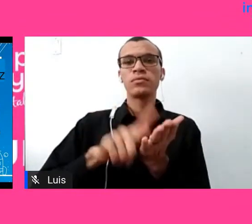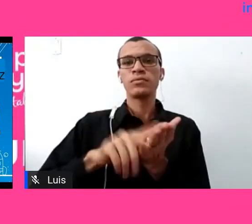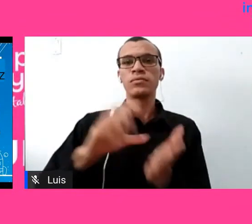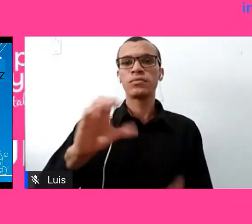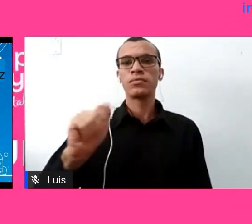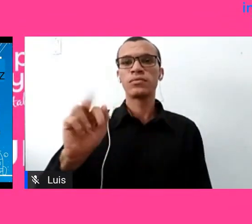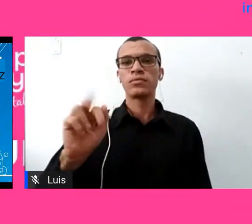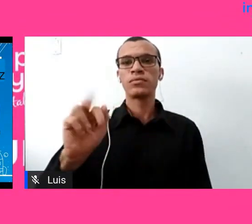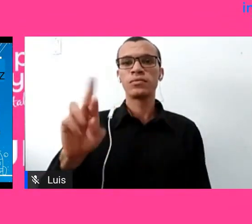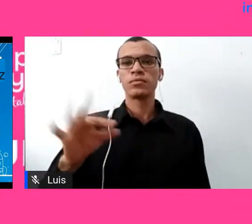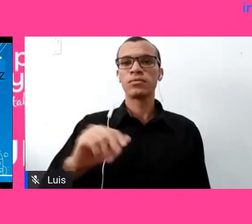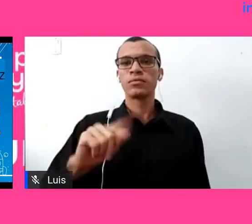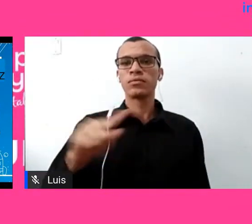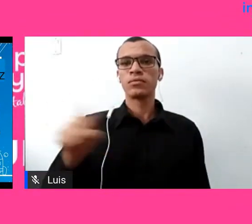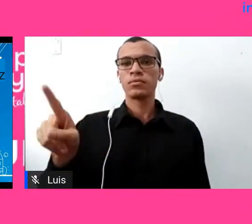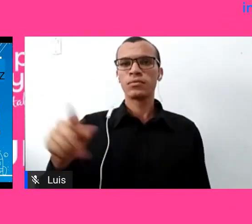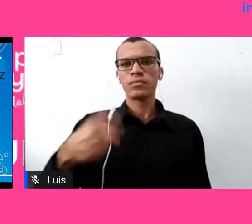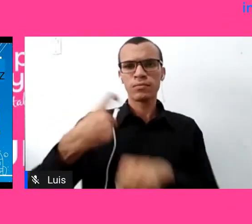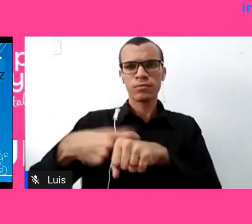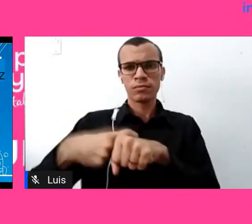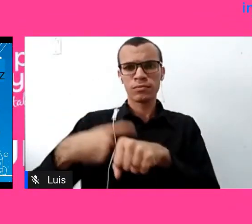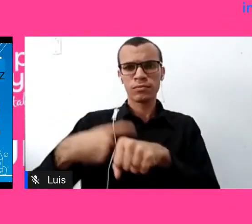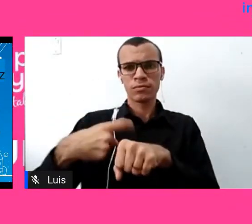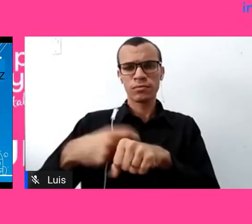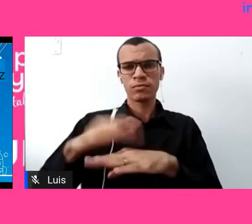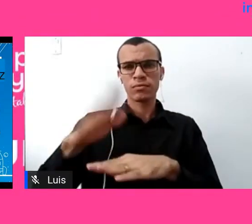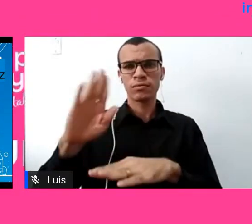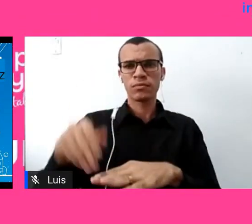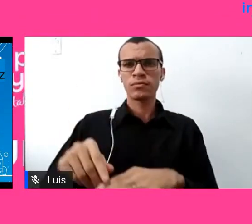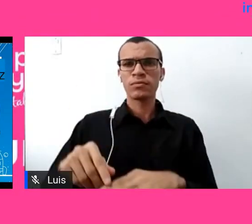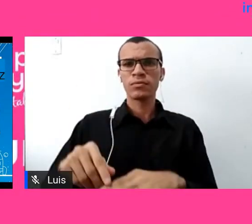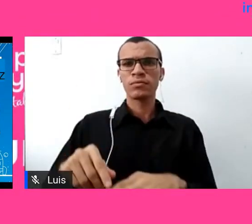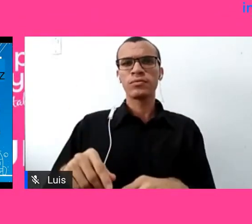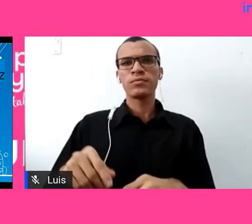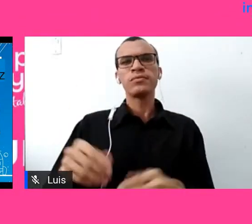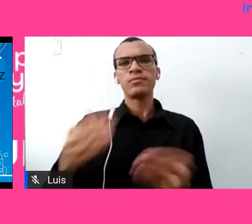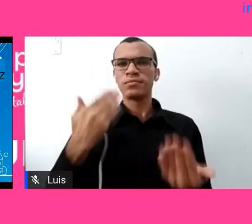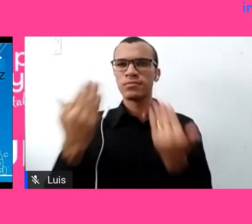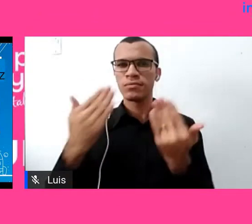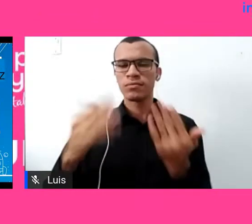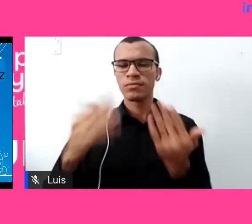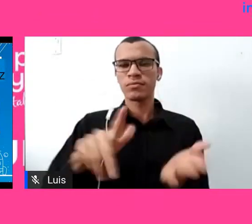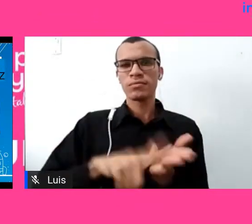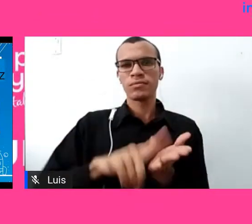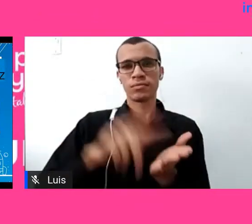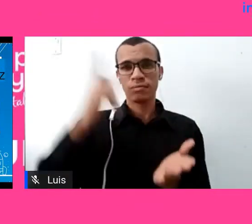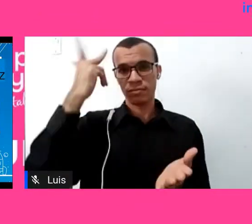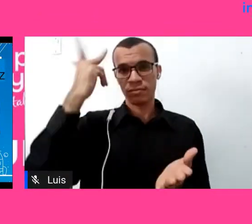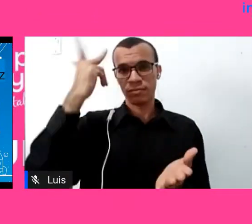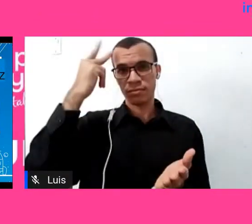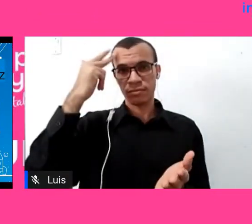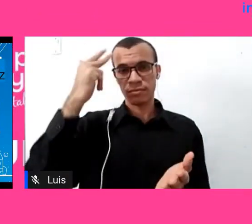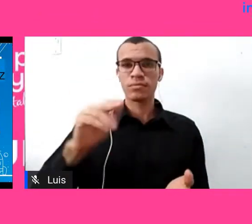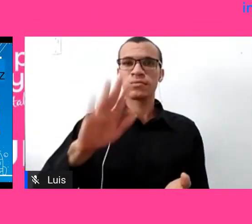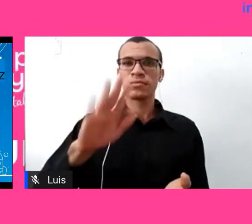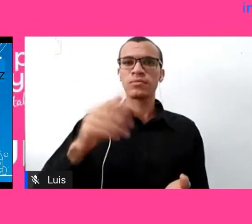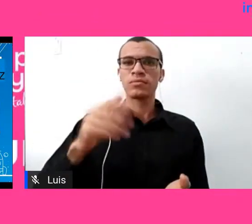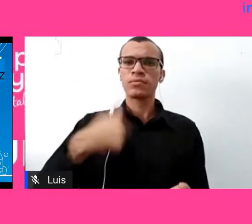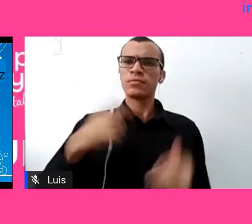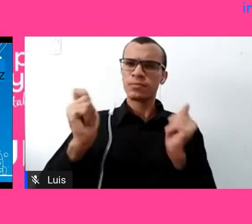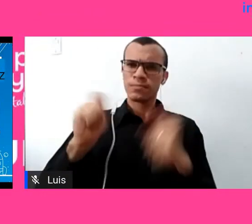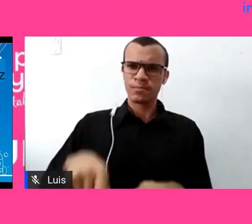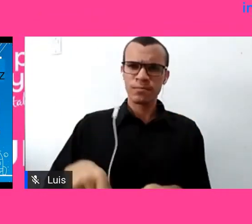mais rígido, né, do que o papel sulfite normal. Só que eu posso usar esse objeto que eu